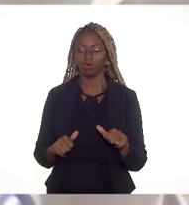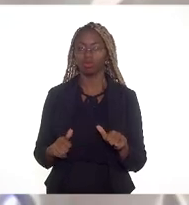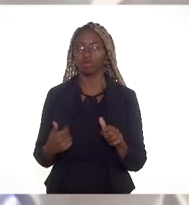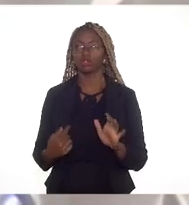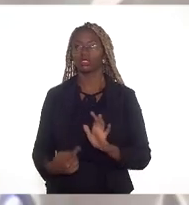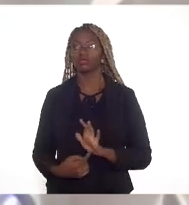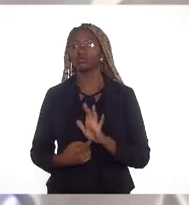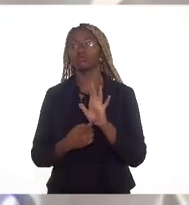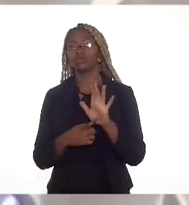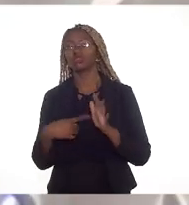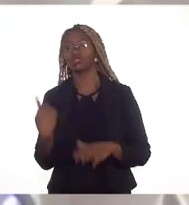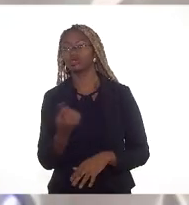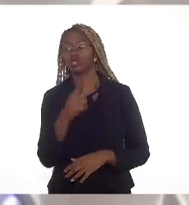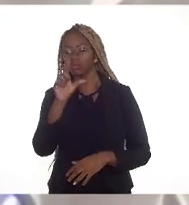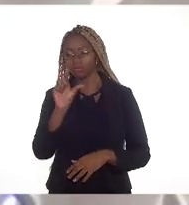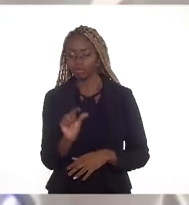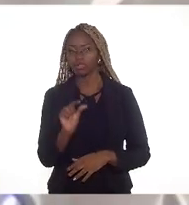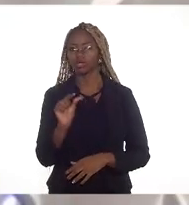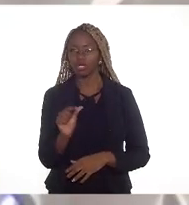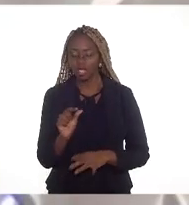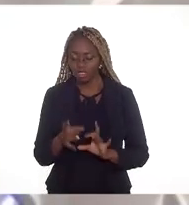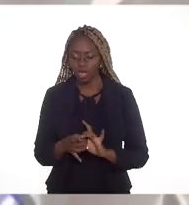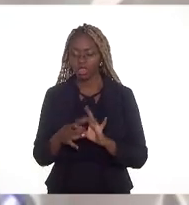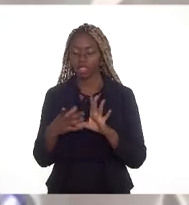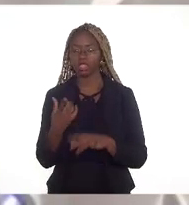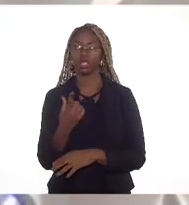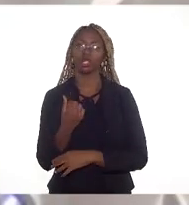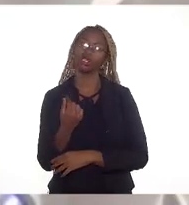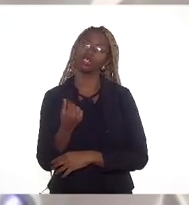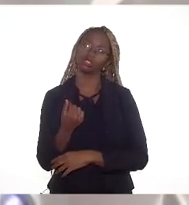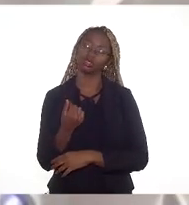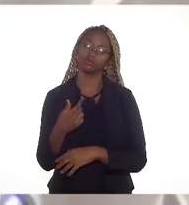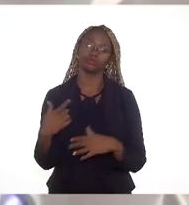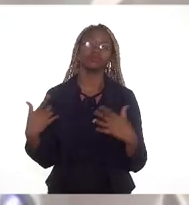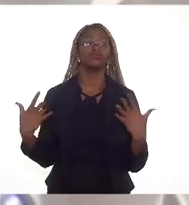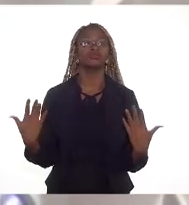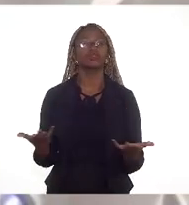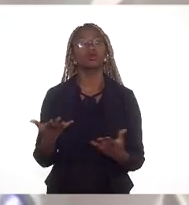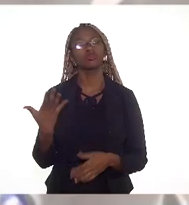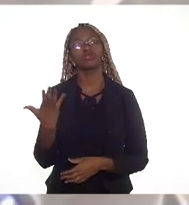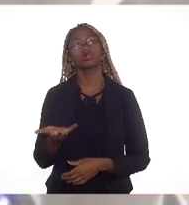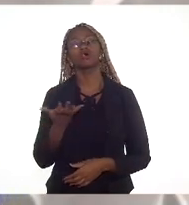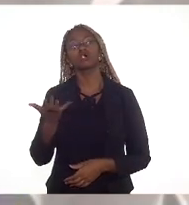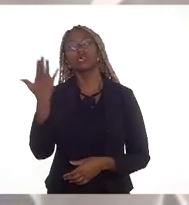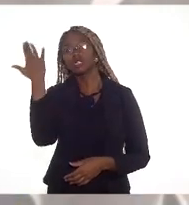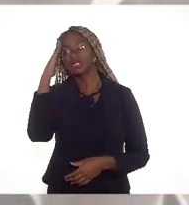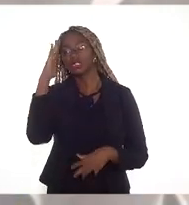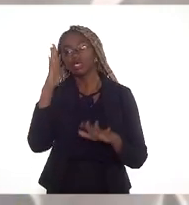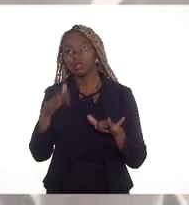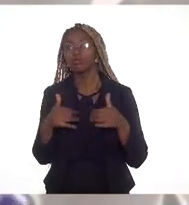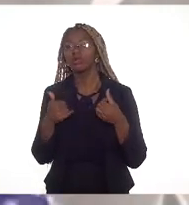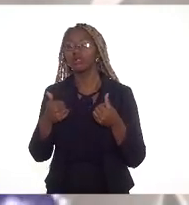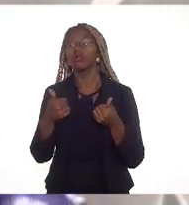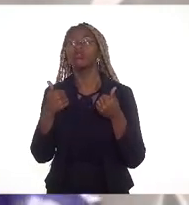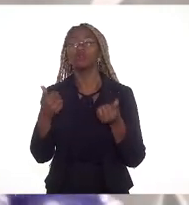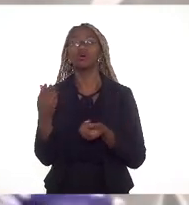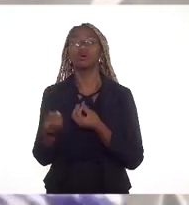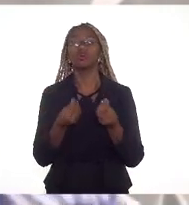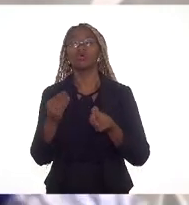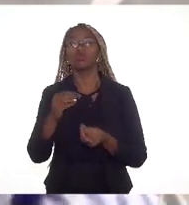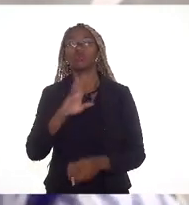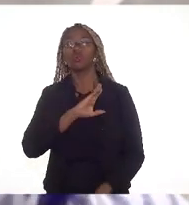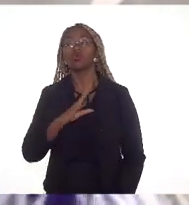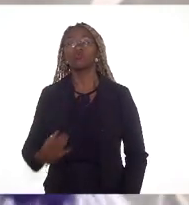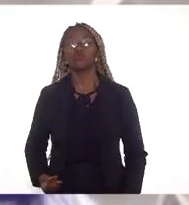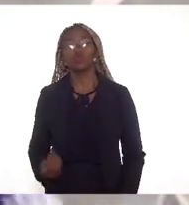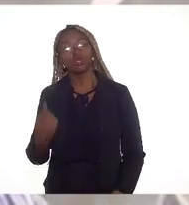como baixa disponibilidade financeira. Então, eu queria entender um pouco melhor como está pensando o governo